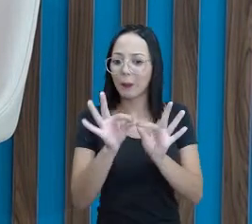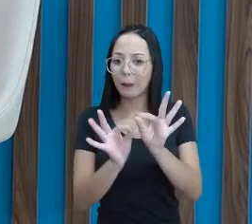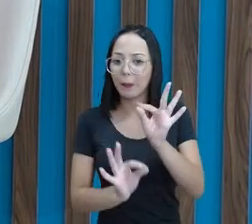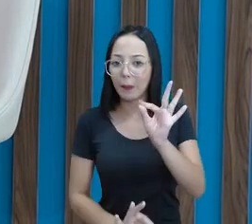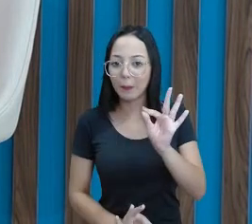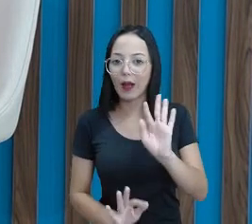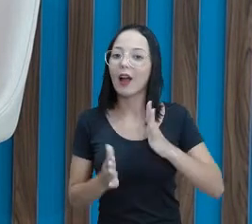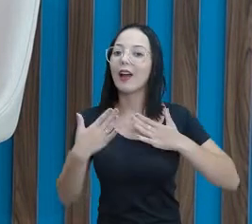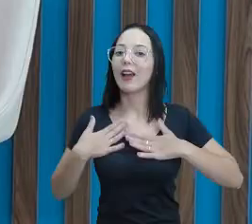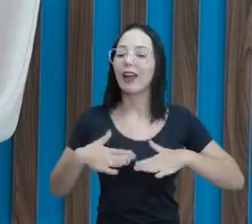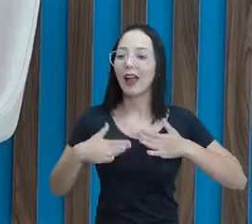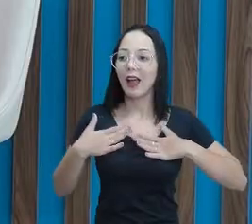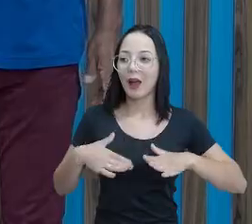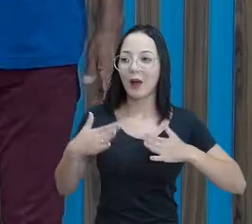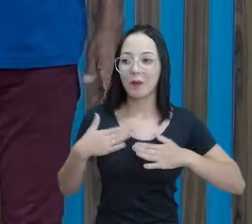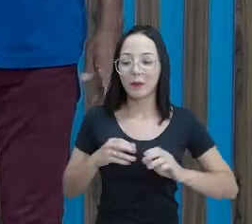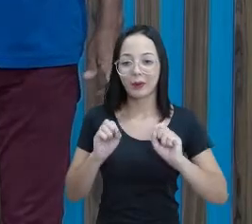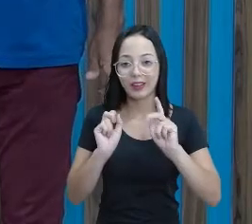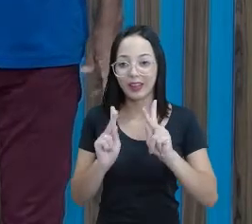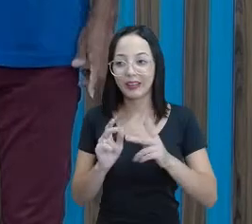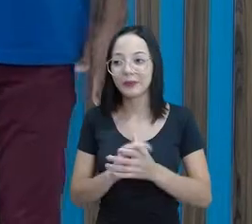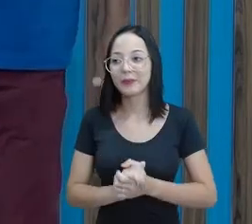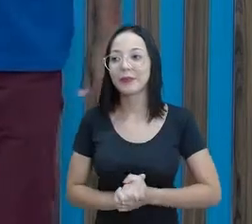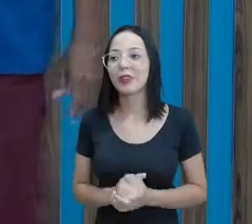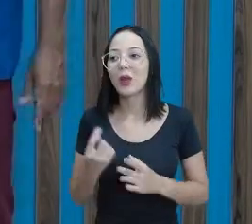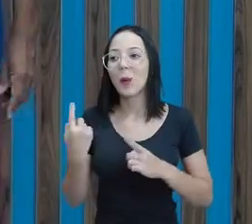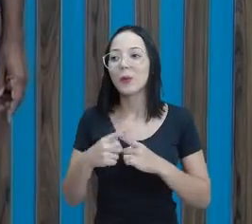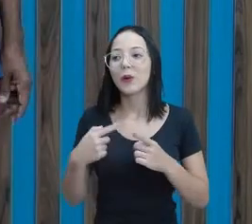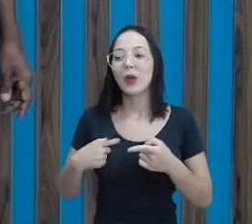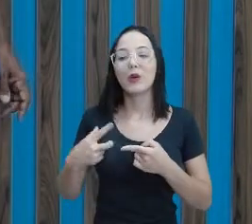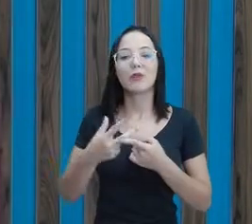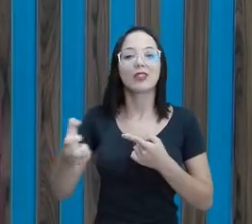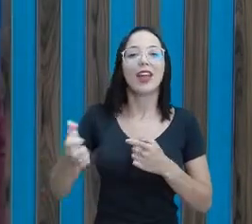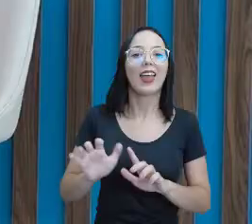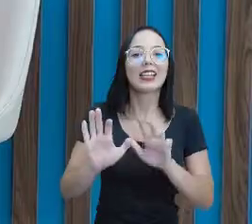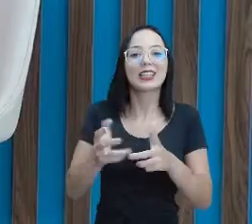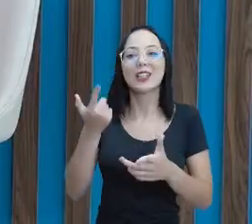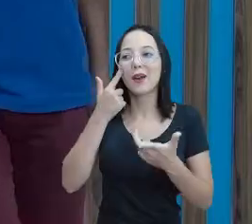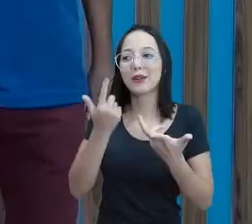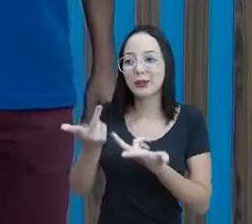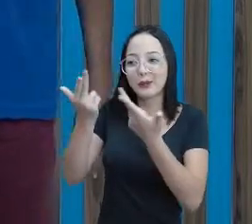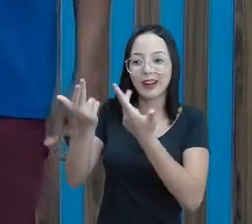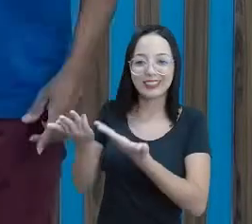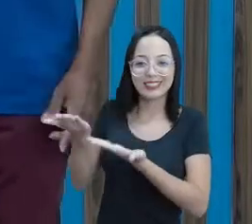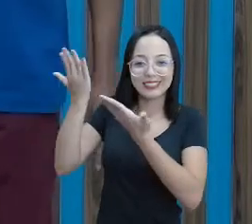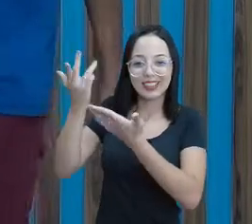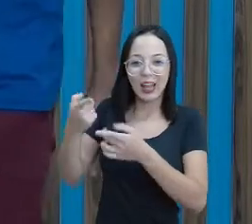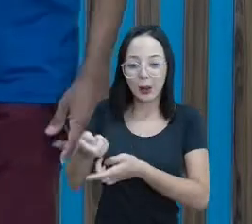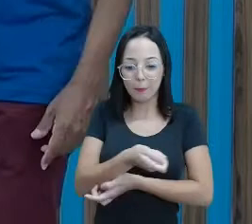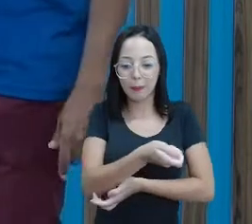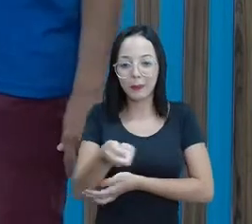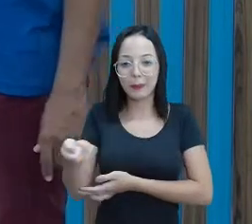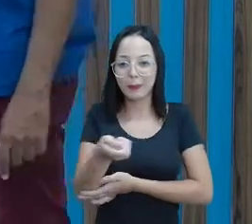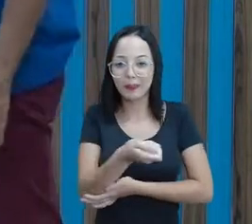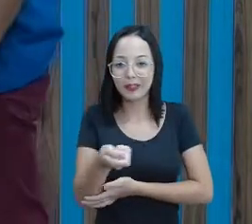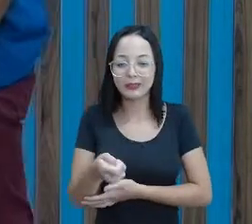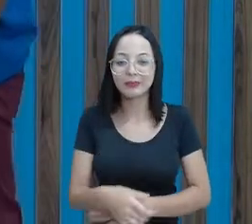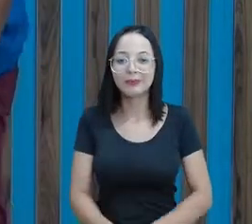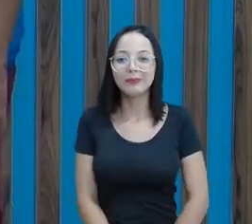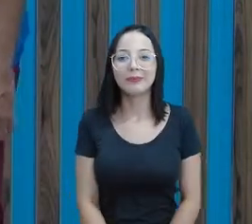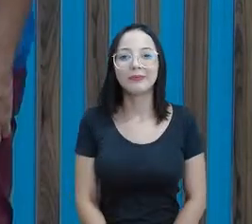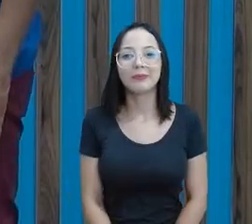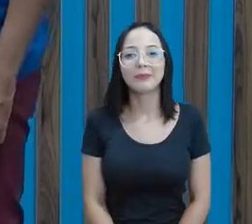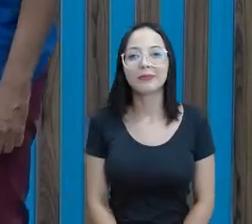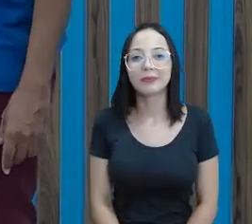sair, eu sei que é muita aula, que eu vou sair daqui, ó, presta atenção, eu vou sair daqui assim, ó, com o passador, ó. Lá pela rua com o passador na mão assim. Vamos